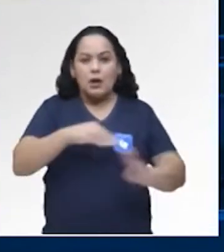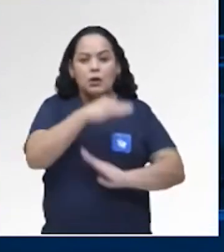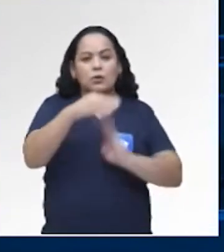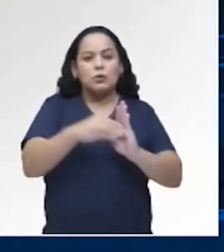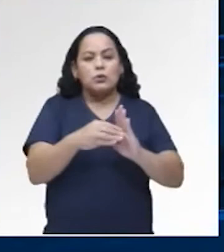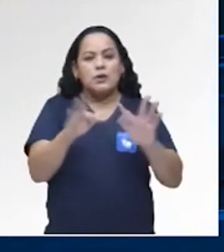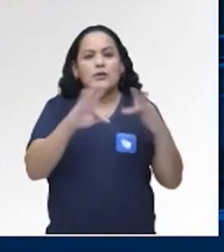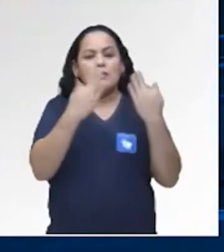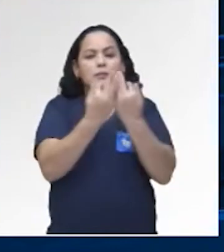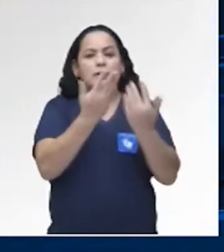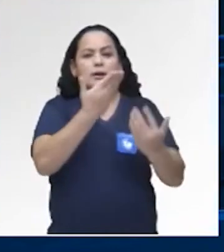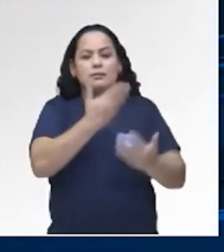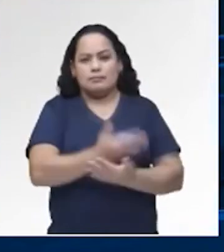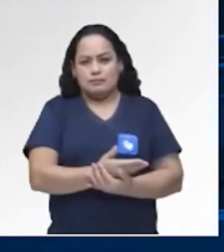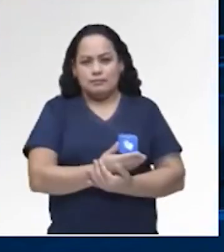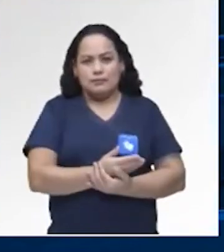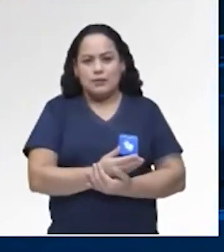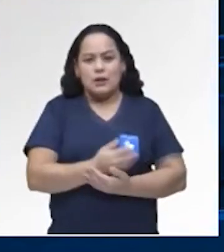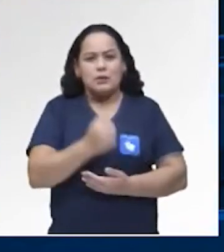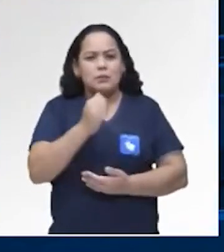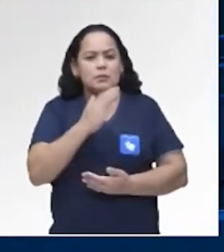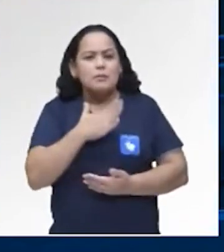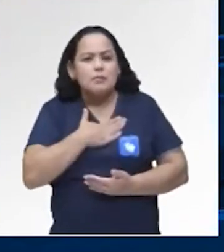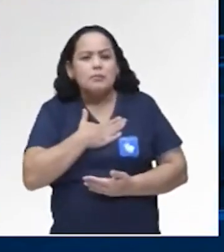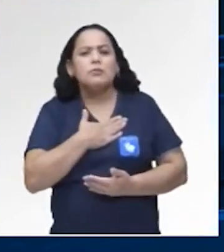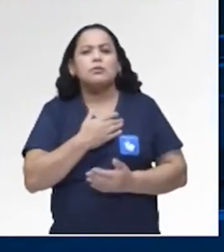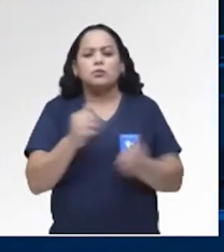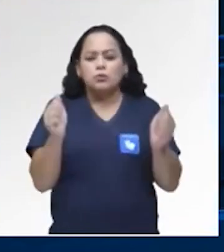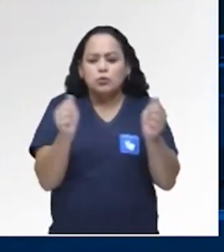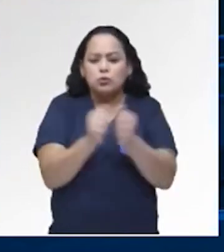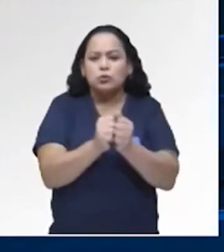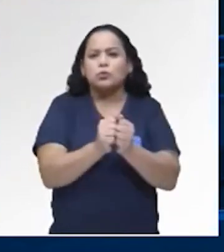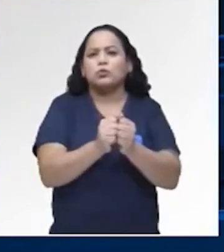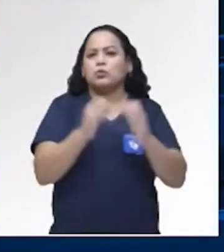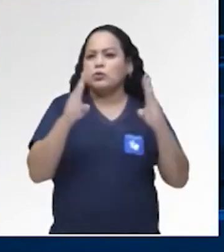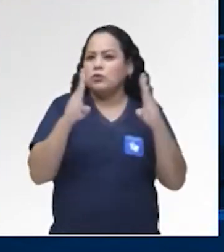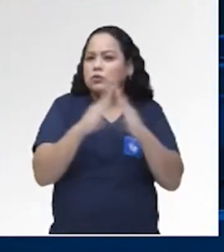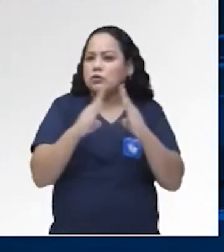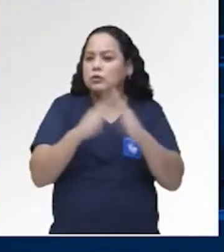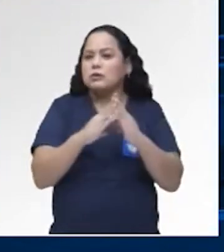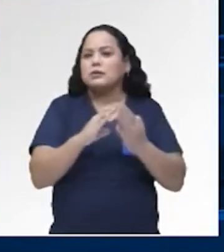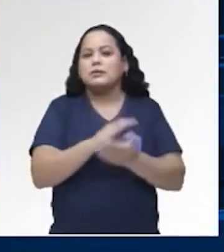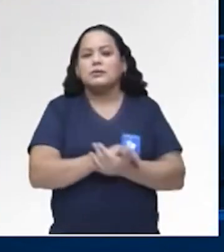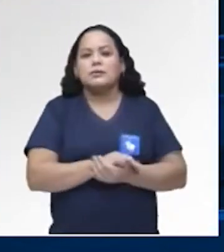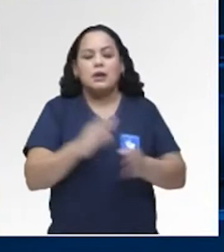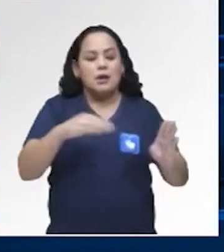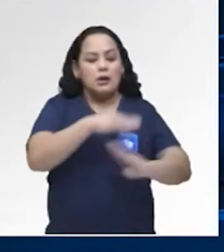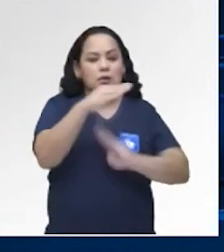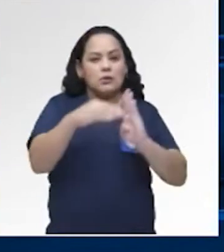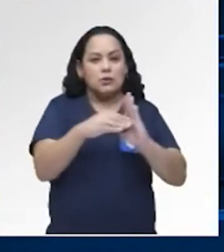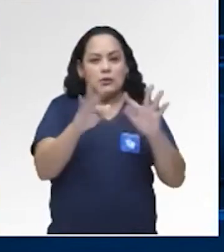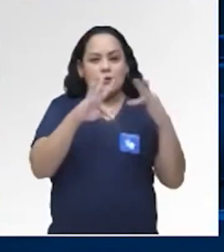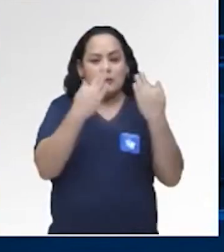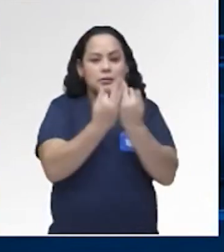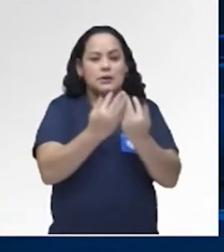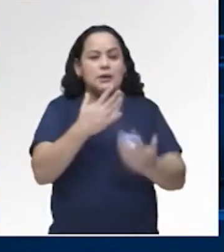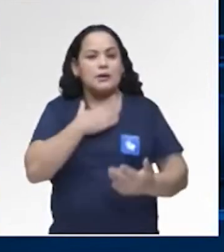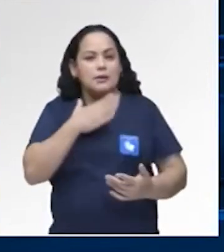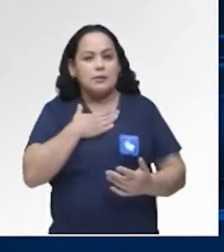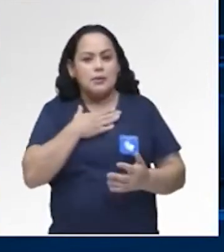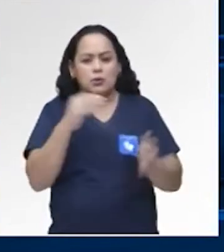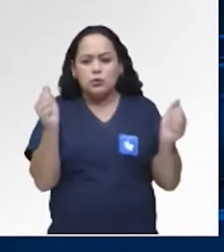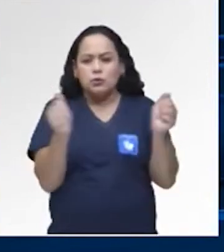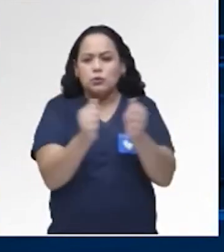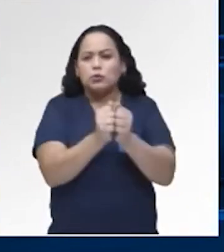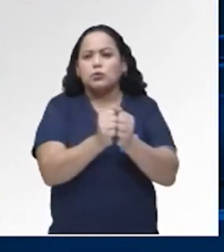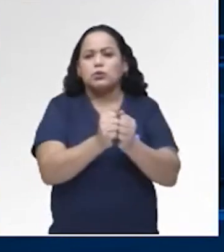família vai morar comigo. Repare que eu estou falando de um futuro. Vai. Toda a minha família vai morar comigo. All my family